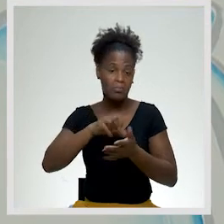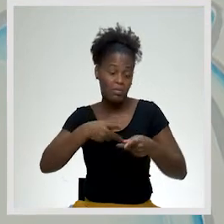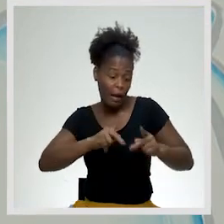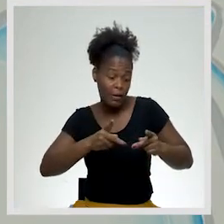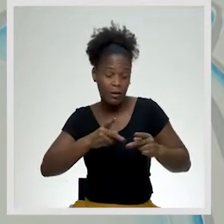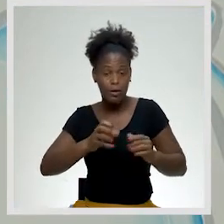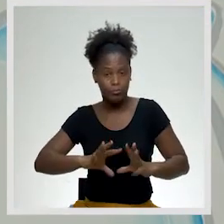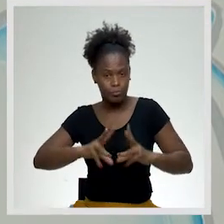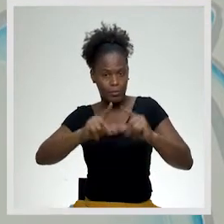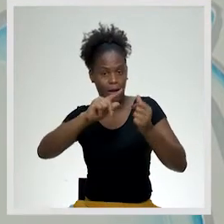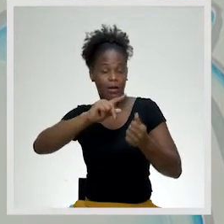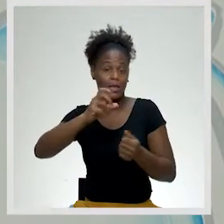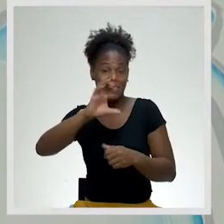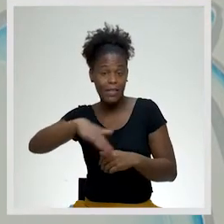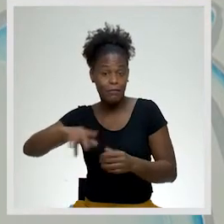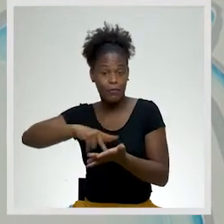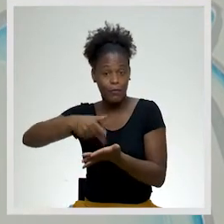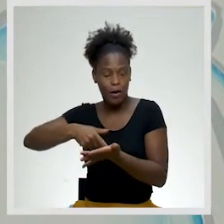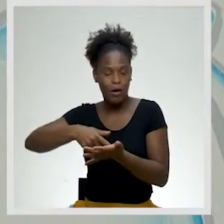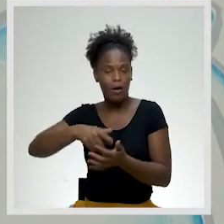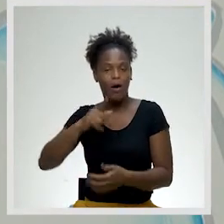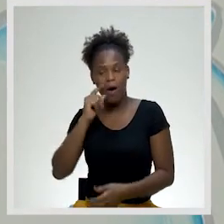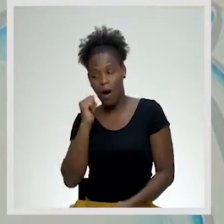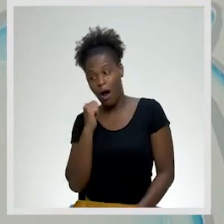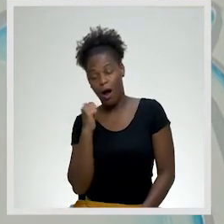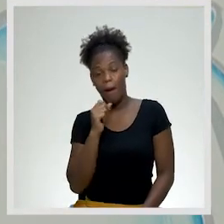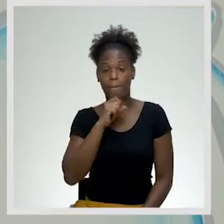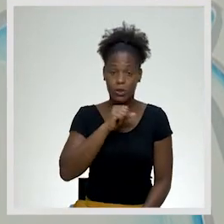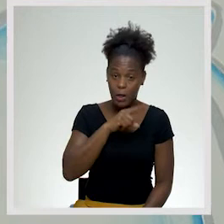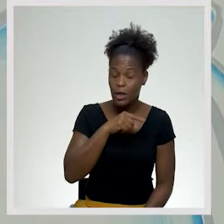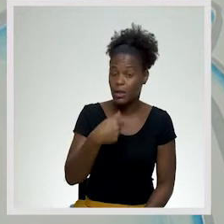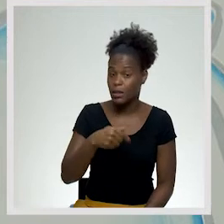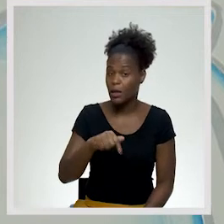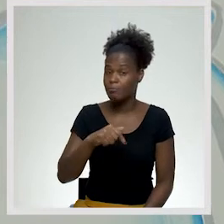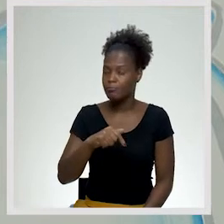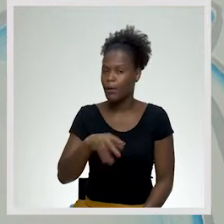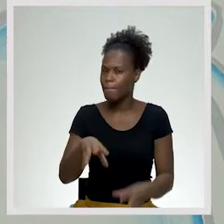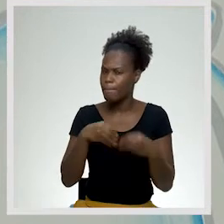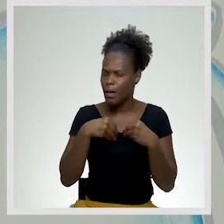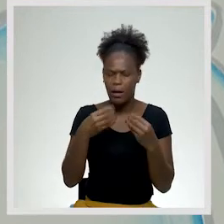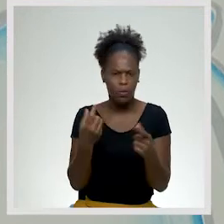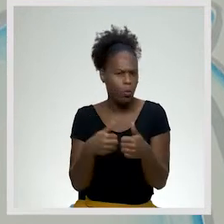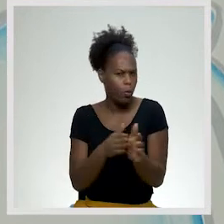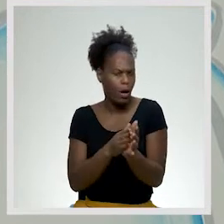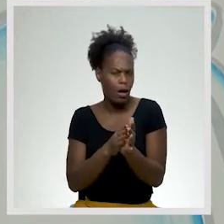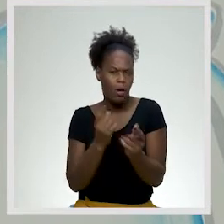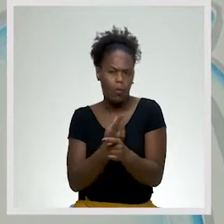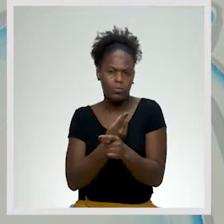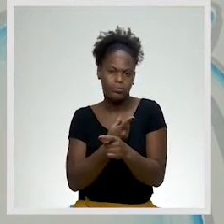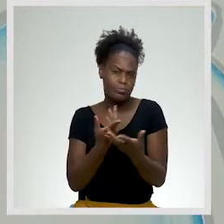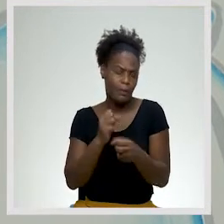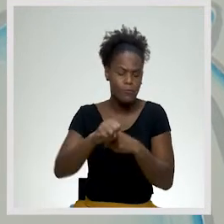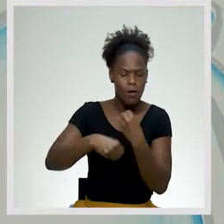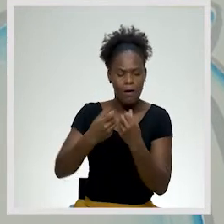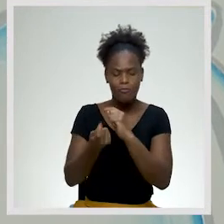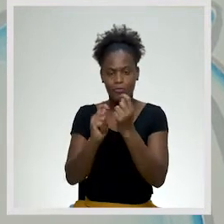avanço científico, tecnológico, possibilitou ao homem o domínio da natureza. E com isso, muitas